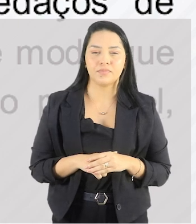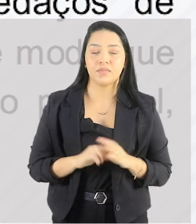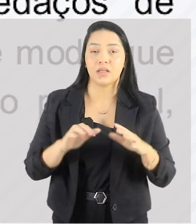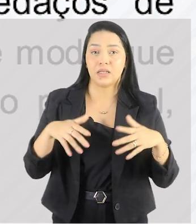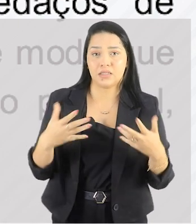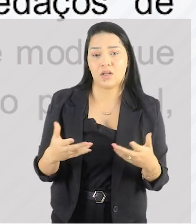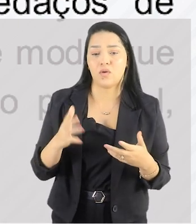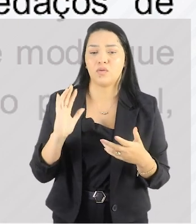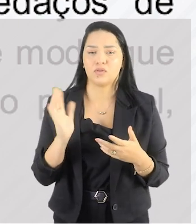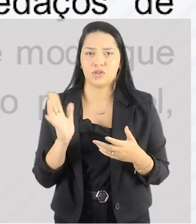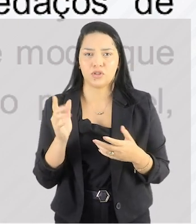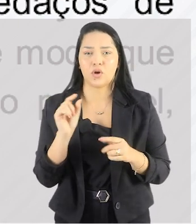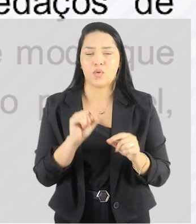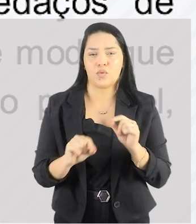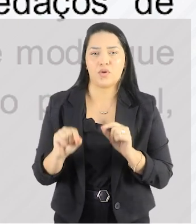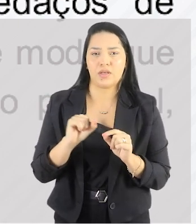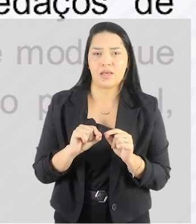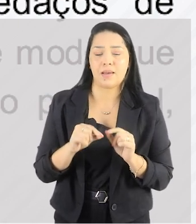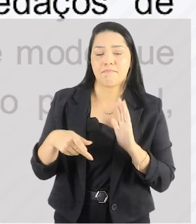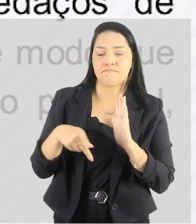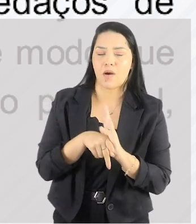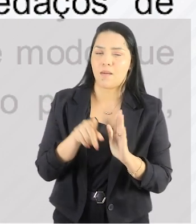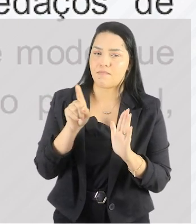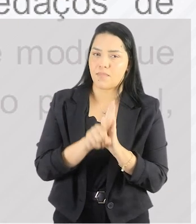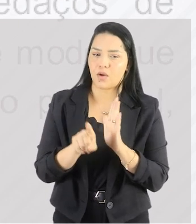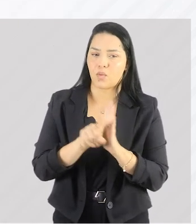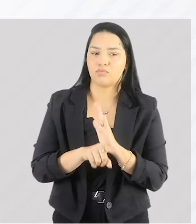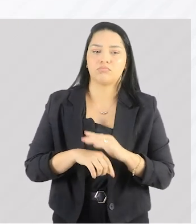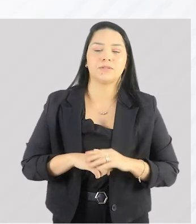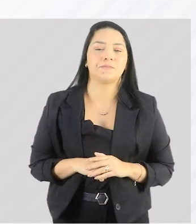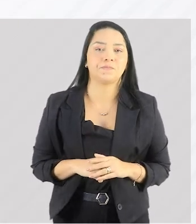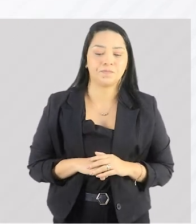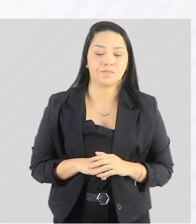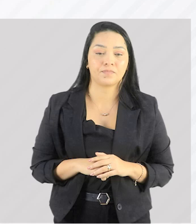Então isso aí é uma condição intrínseca da questão.